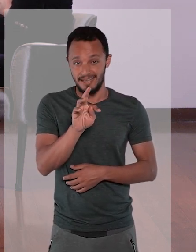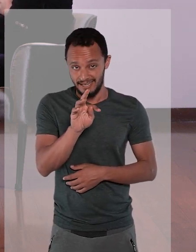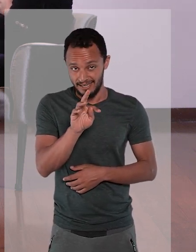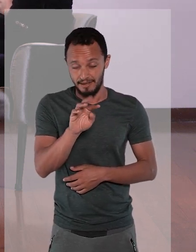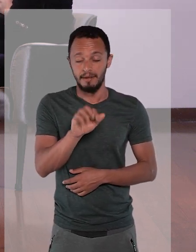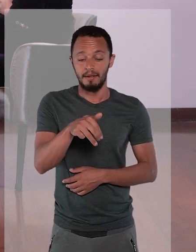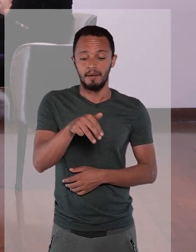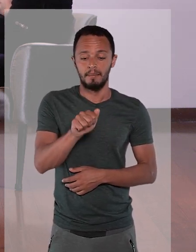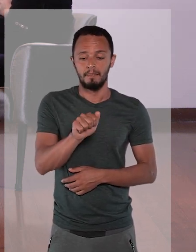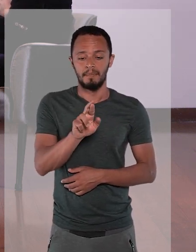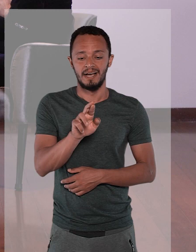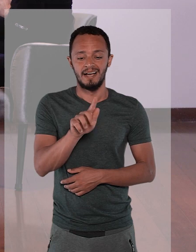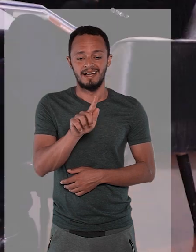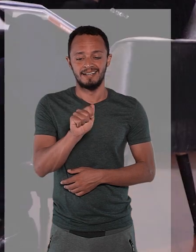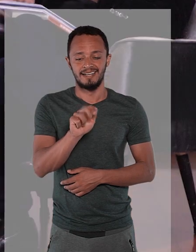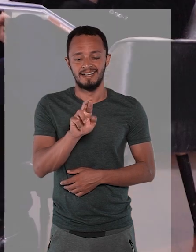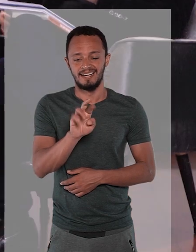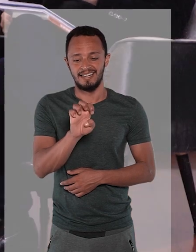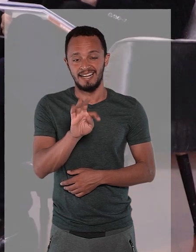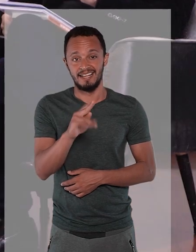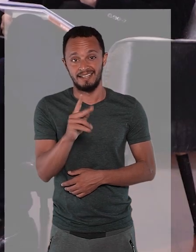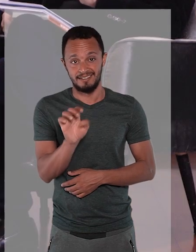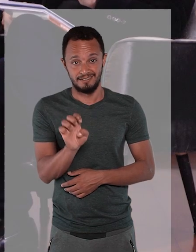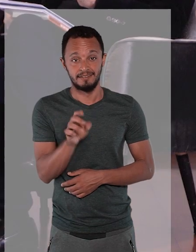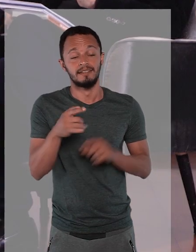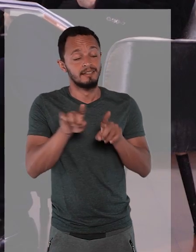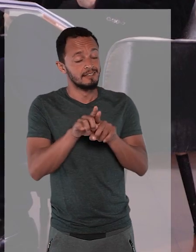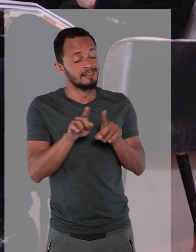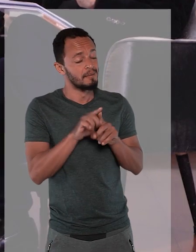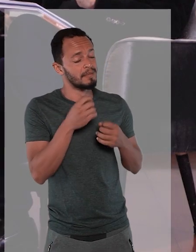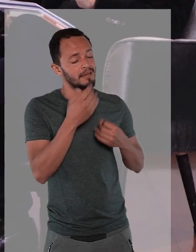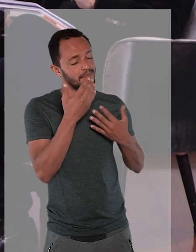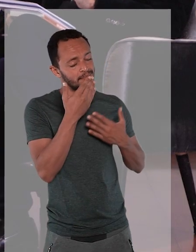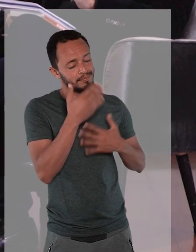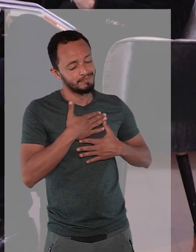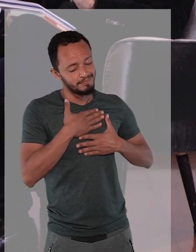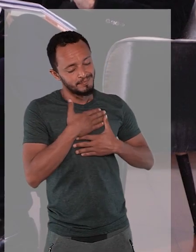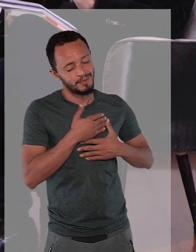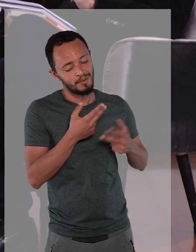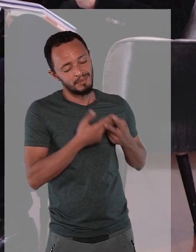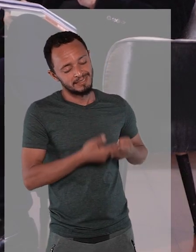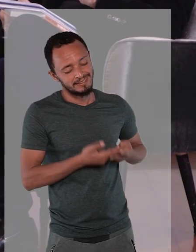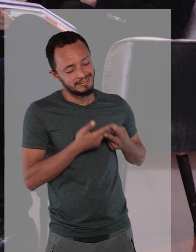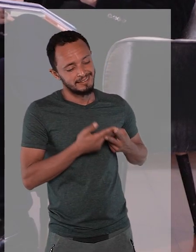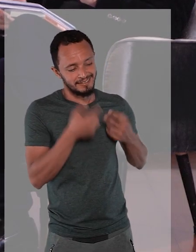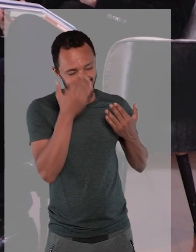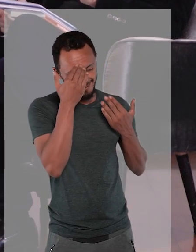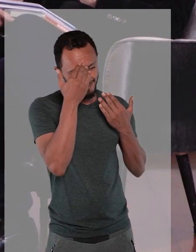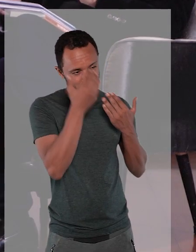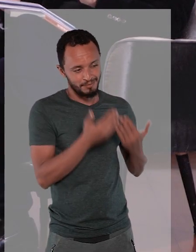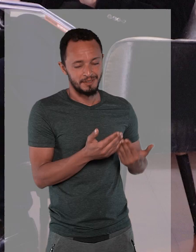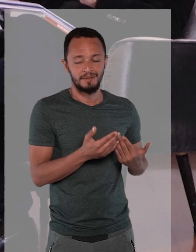pela paciência, por terem vindo, e gostaria de